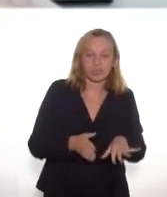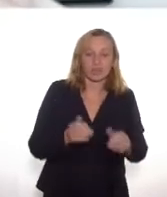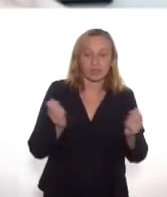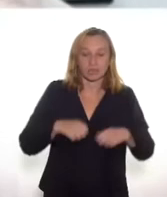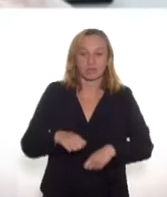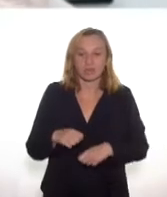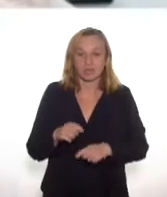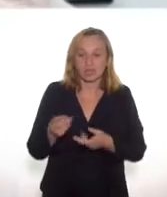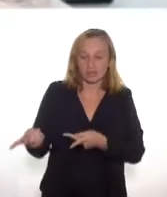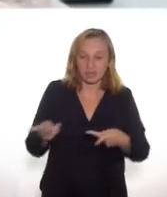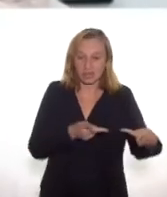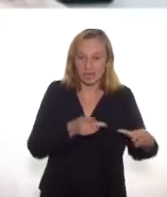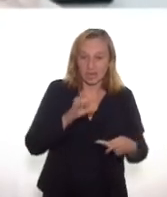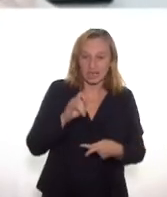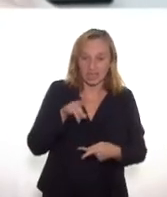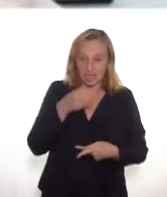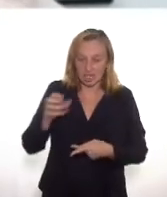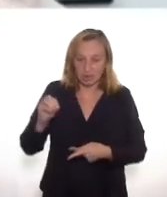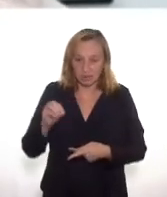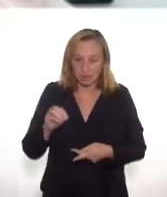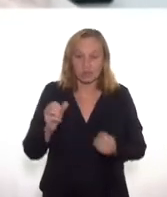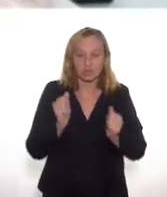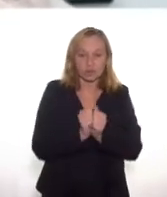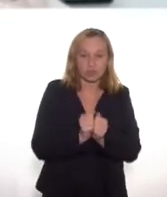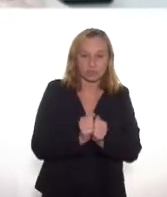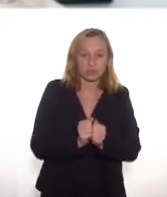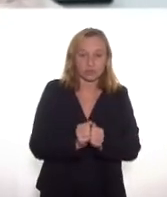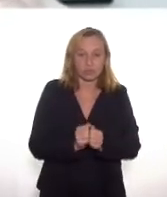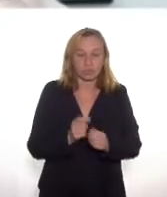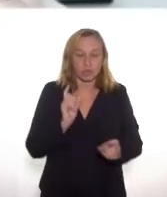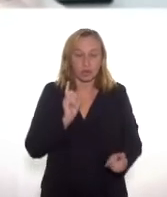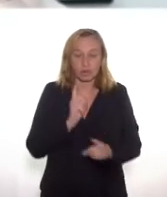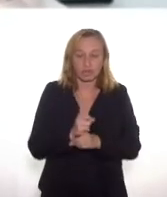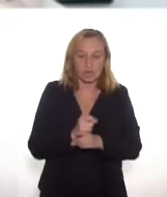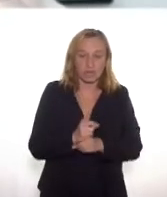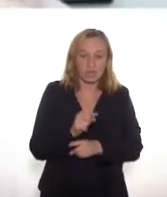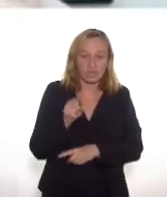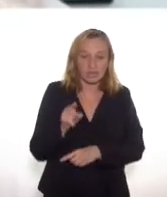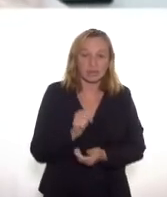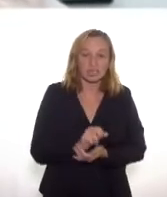junto com o deputado federal Daniel Silveira. O que encontrei ali foi, de fato,